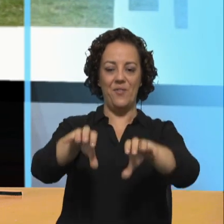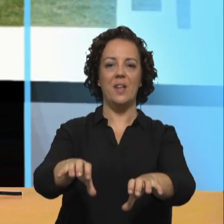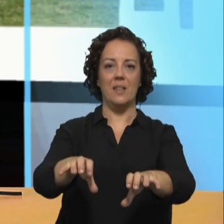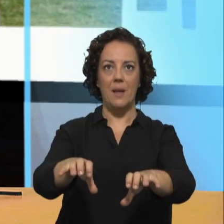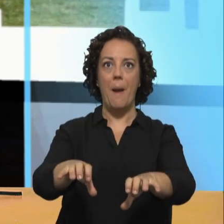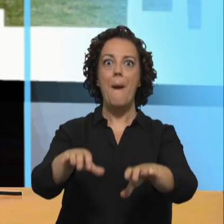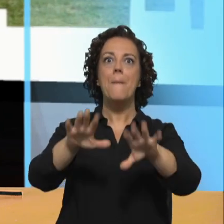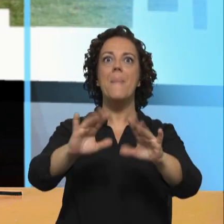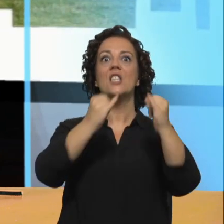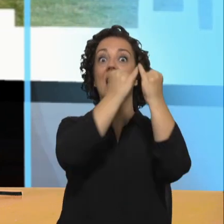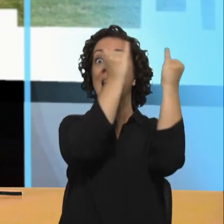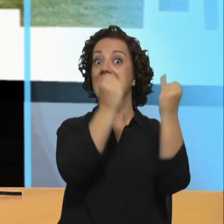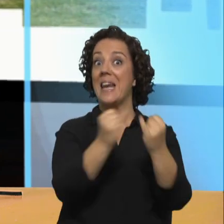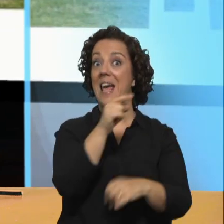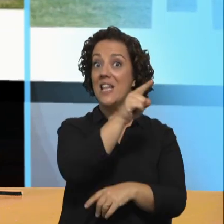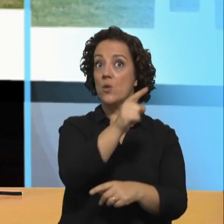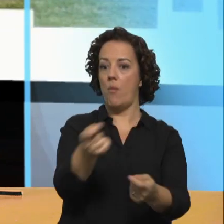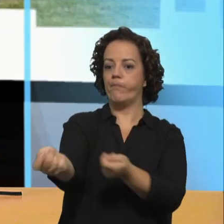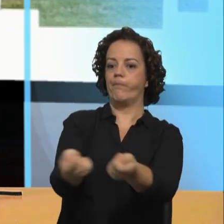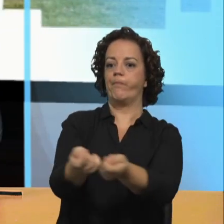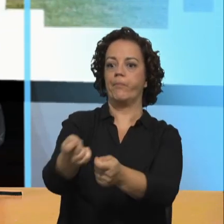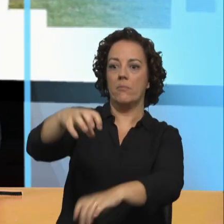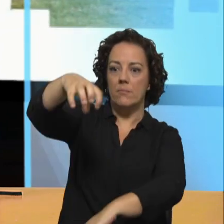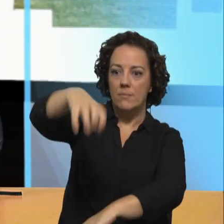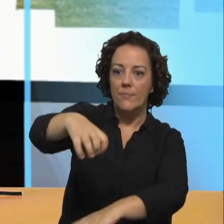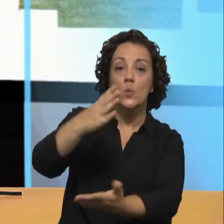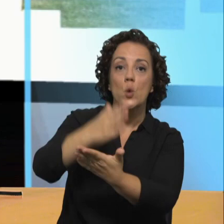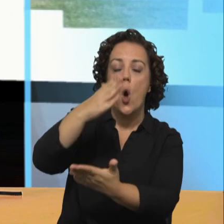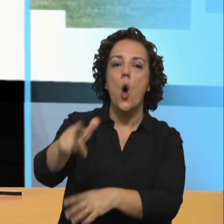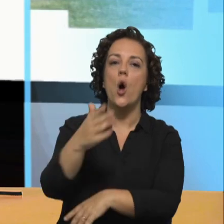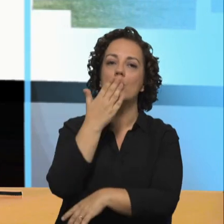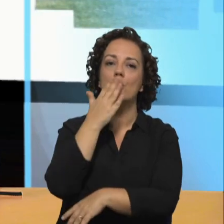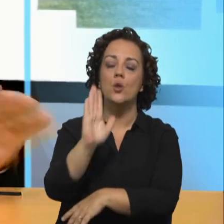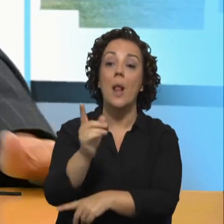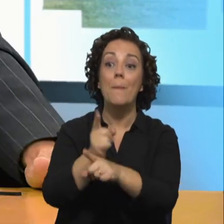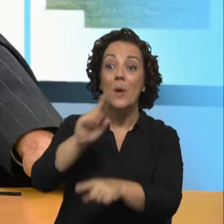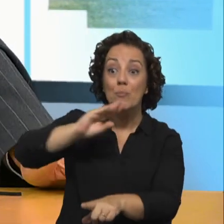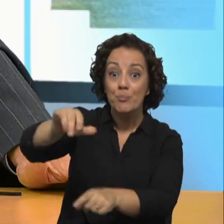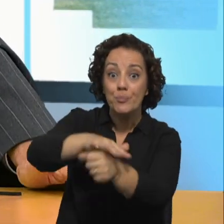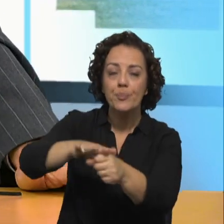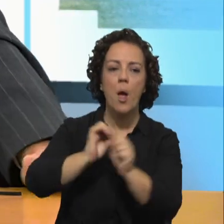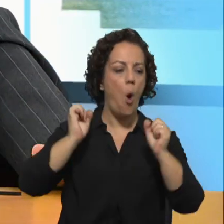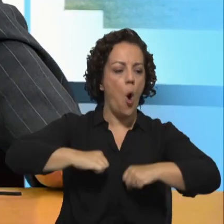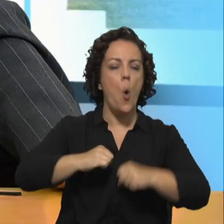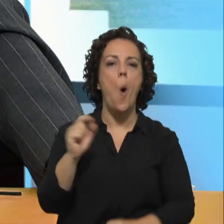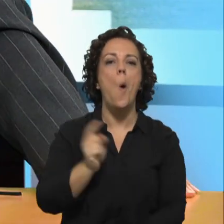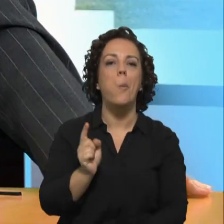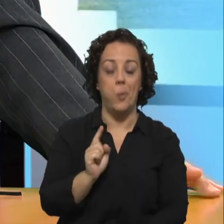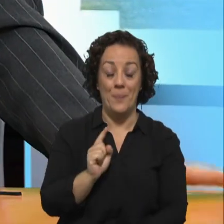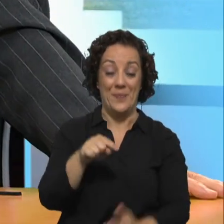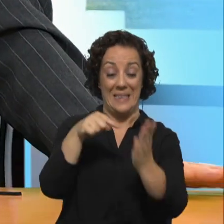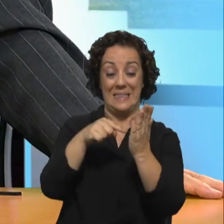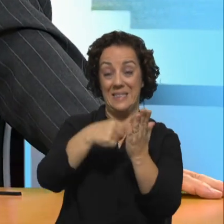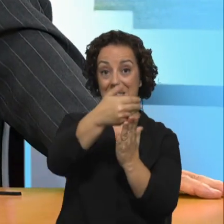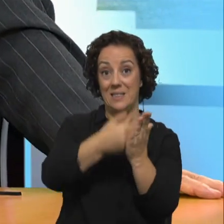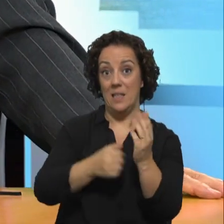internacional a gerir Jerusalém, porque não foi objeto de entendimento. Essa declaração, ou esse compromisso assumido